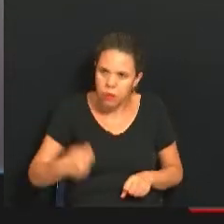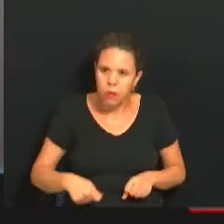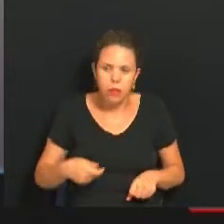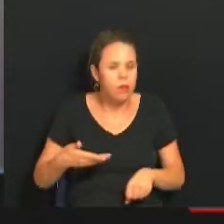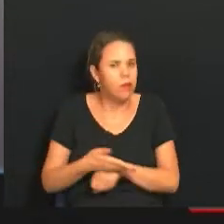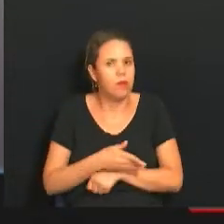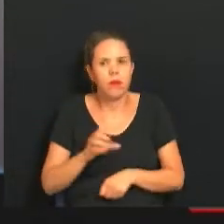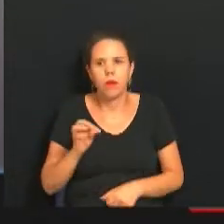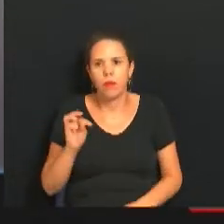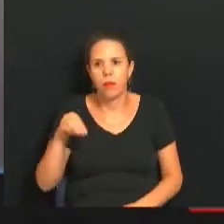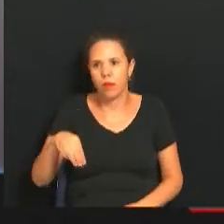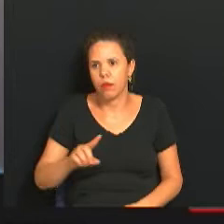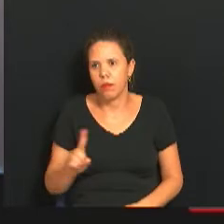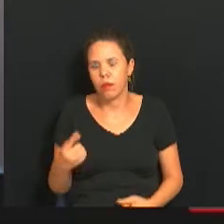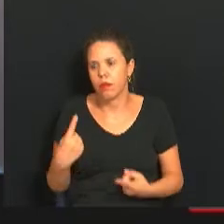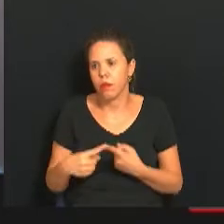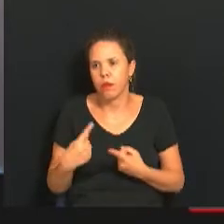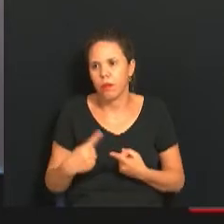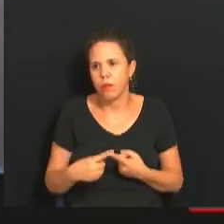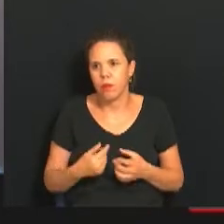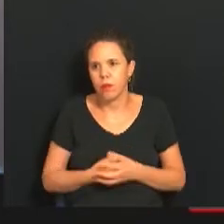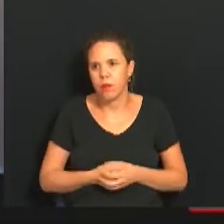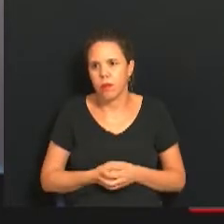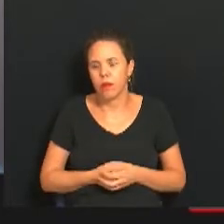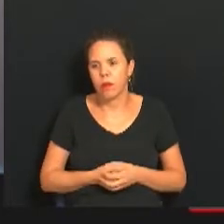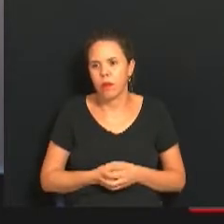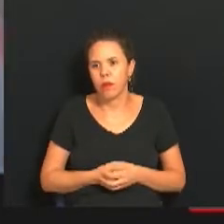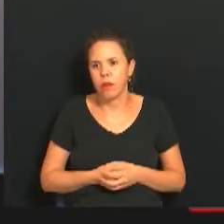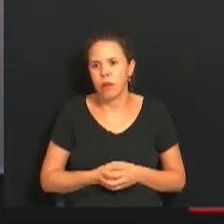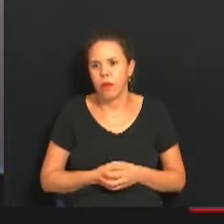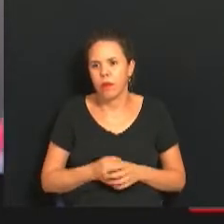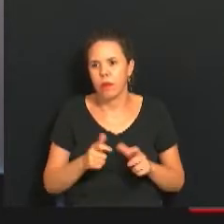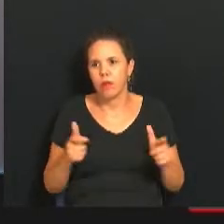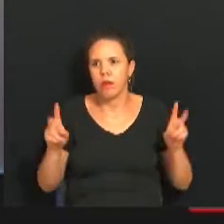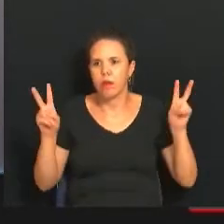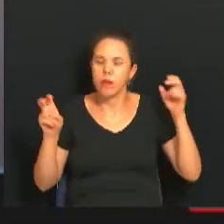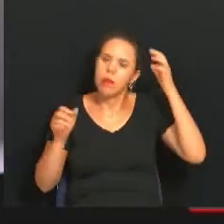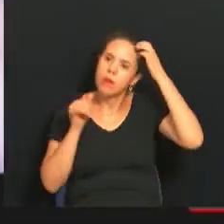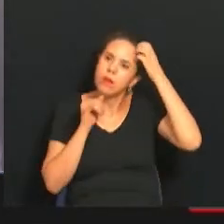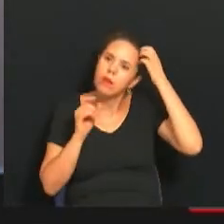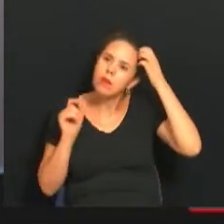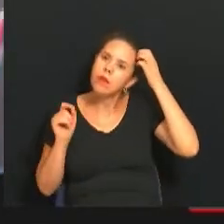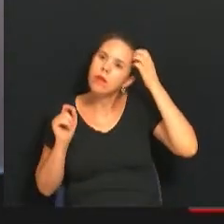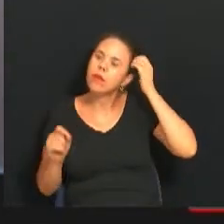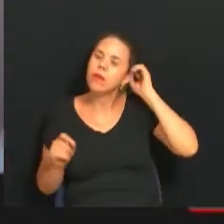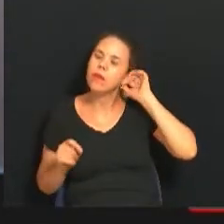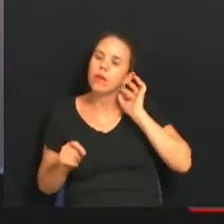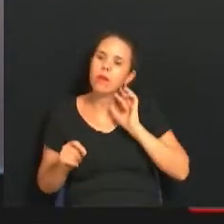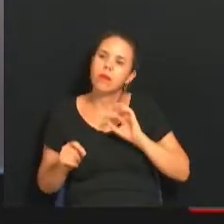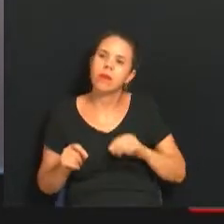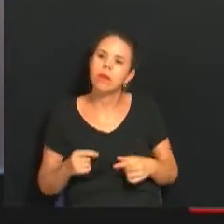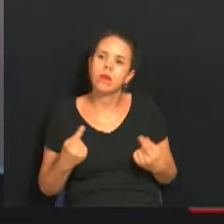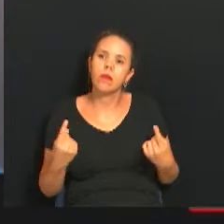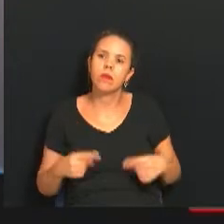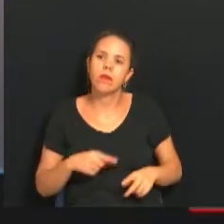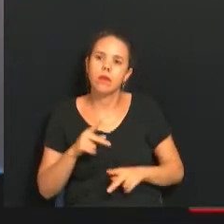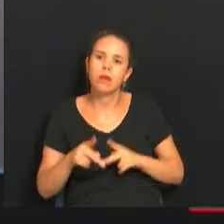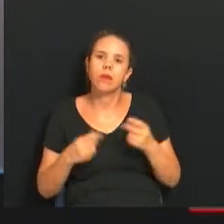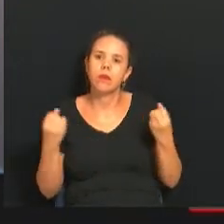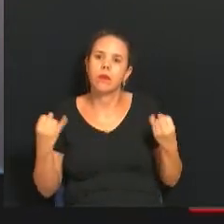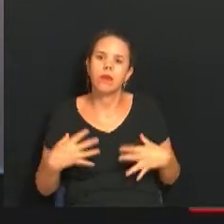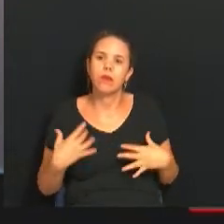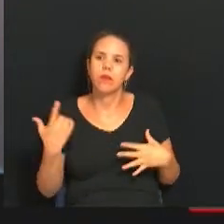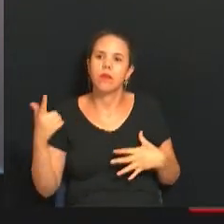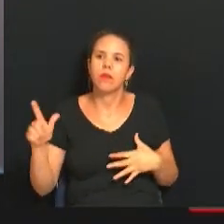né? Porque a grande questão é justamente que um ataque a um membro da OTAN justifica que os